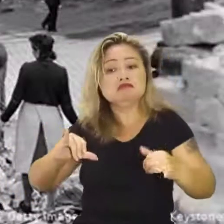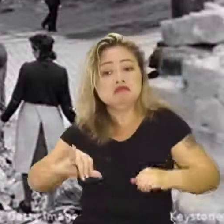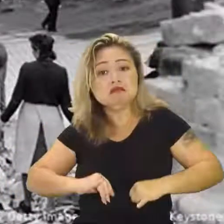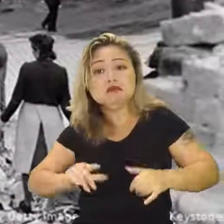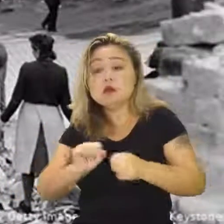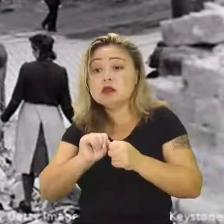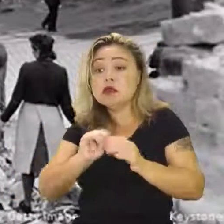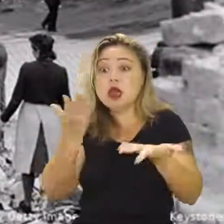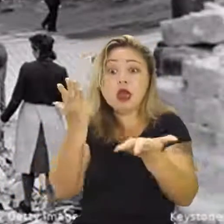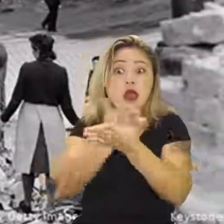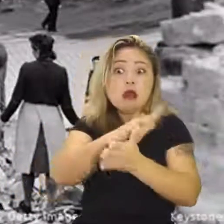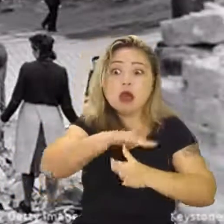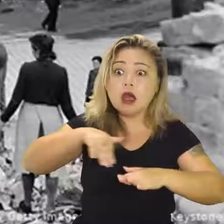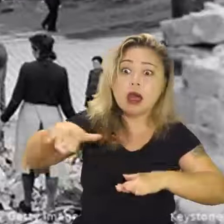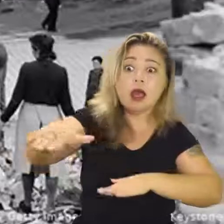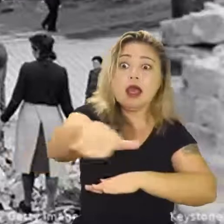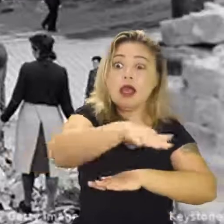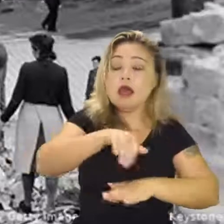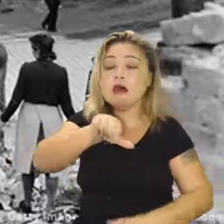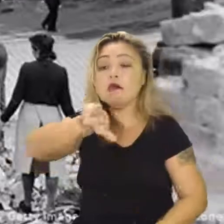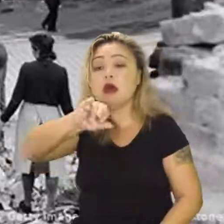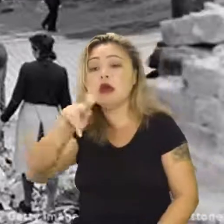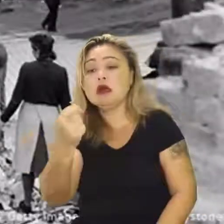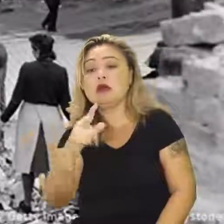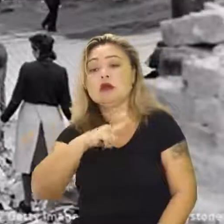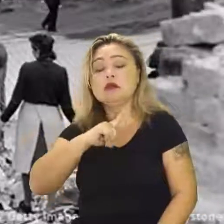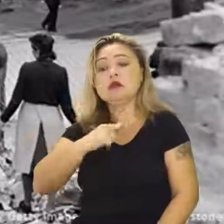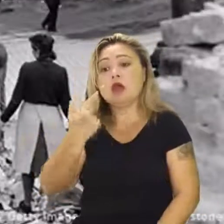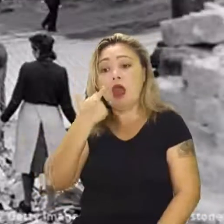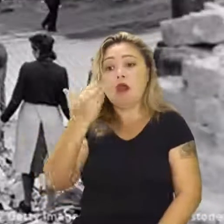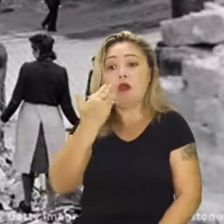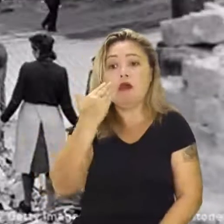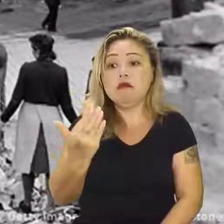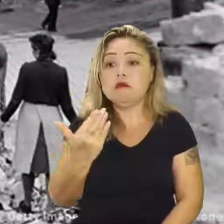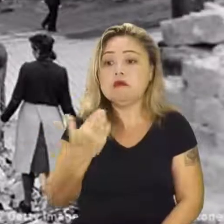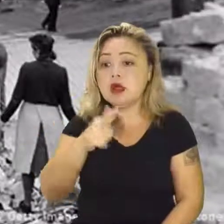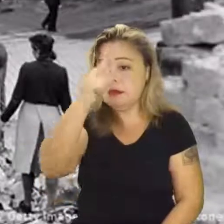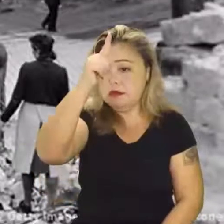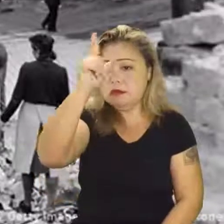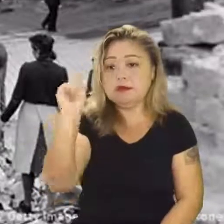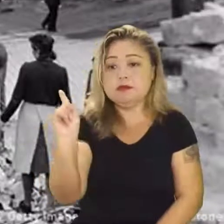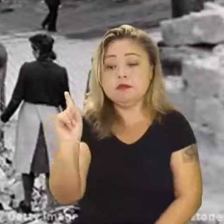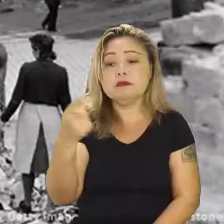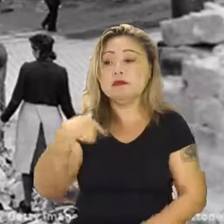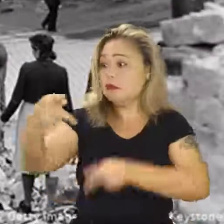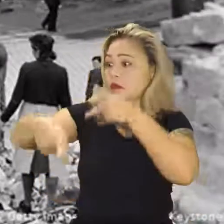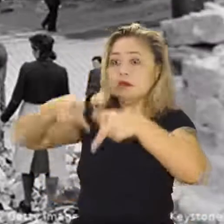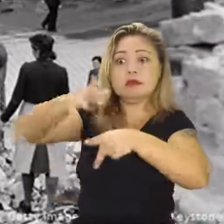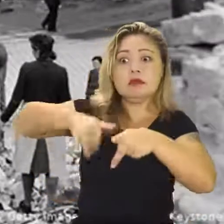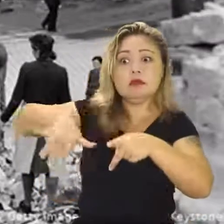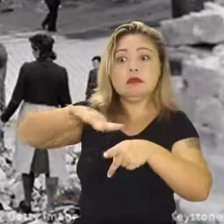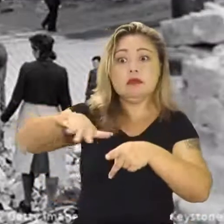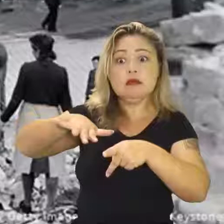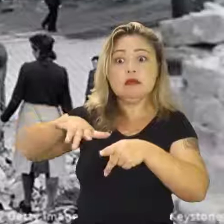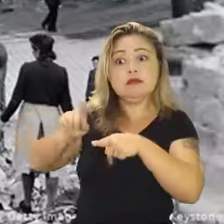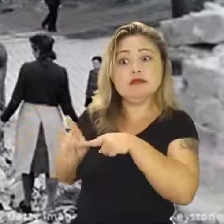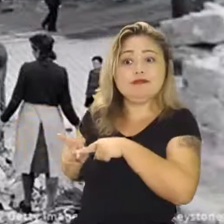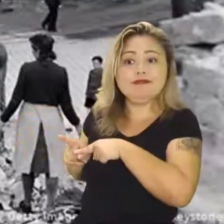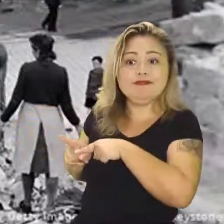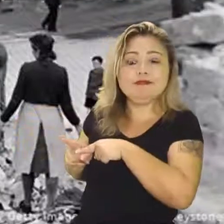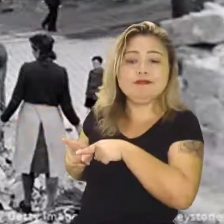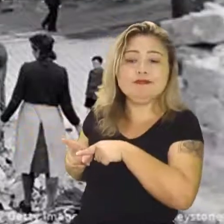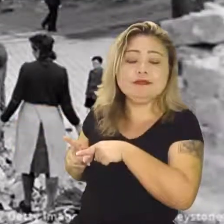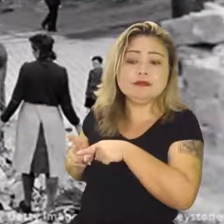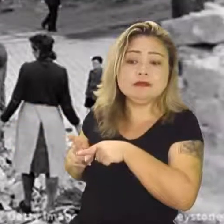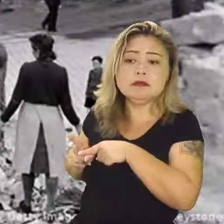Reich por completo. E nós iremos deparar com isso na Alemanha. A população, depois